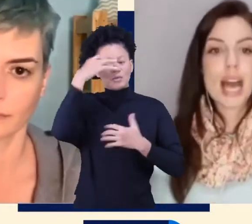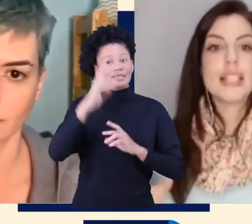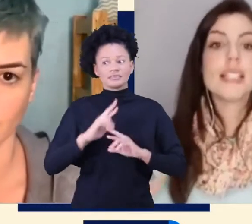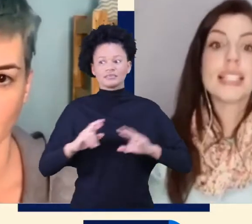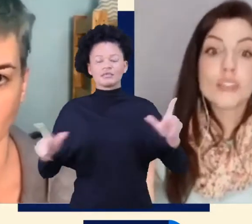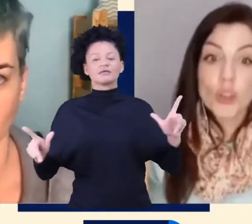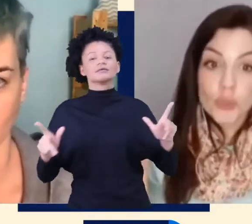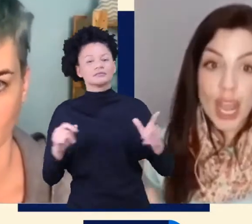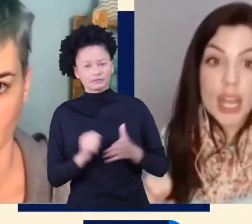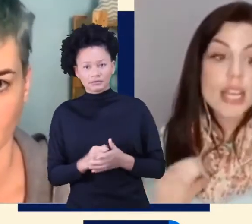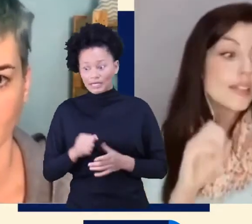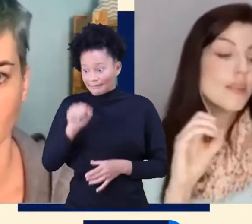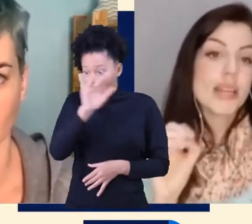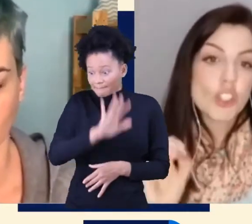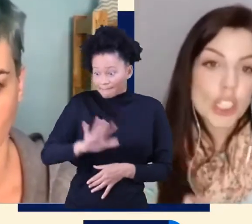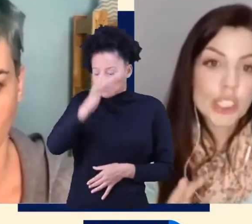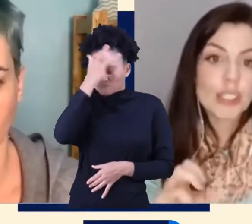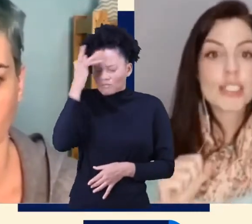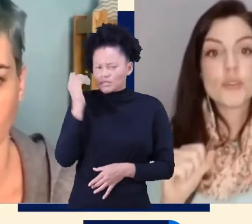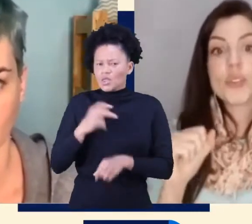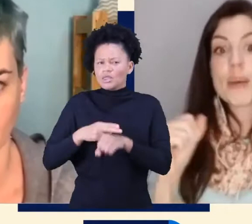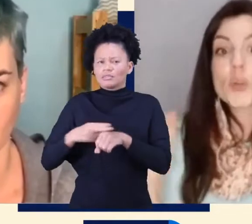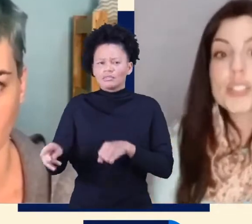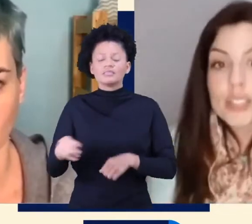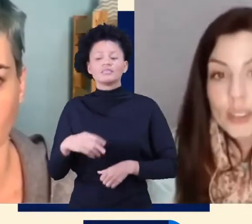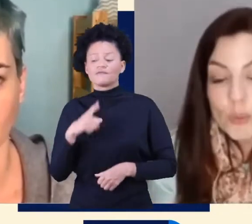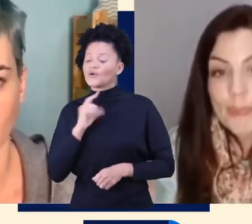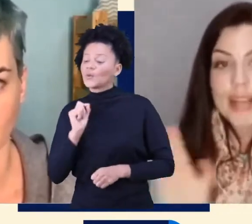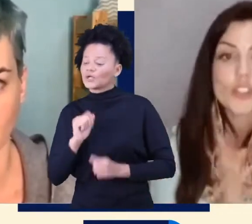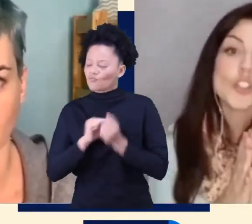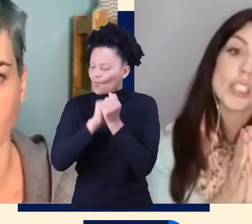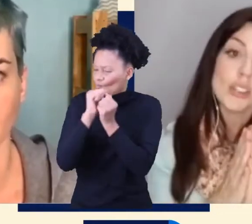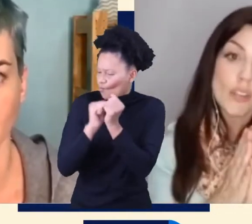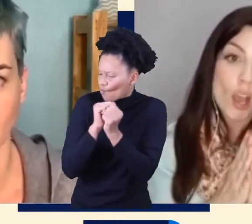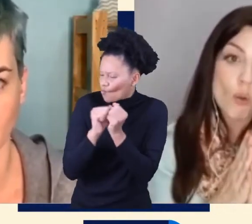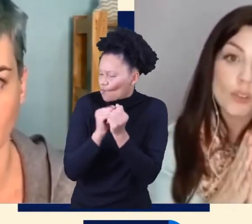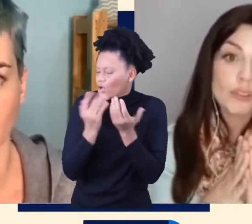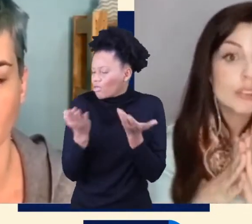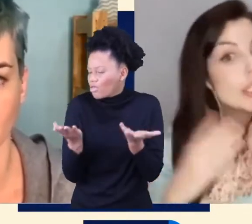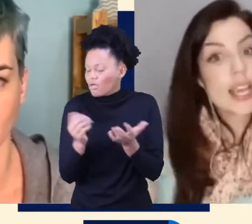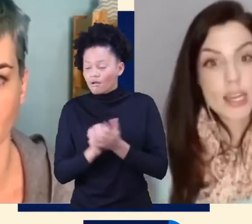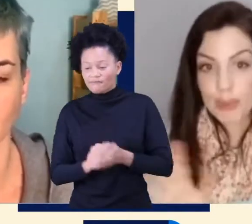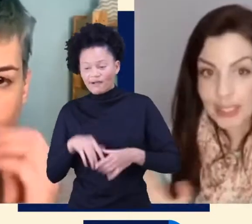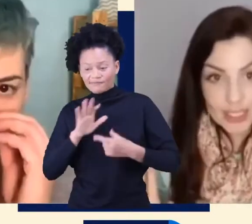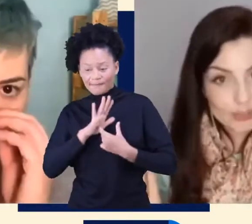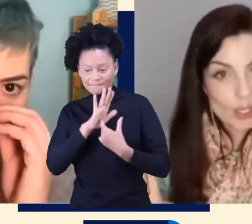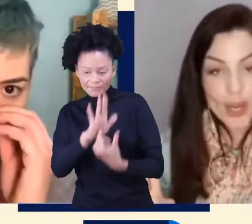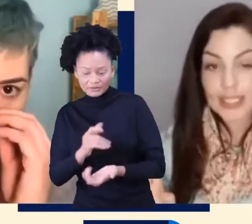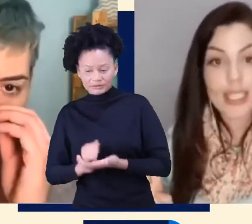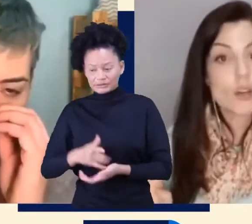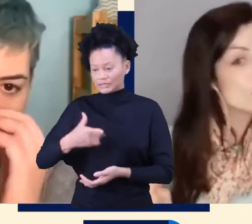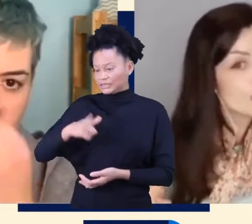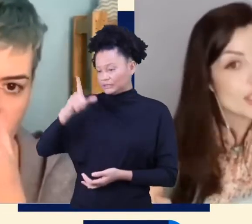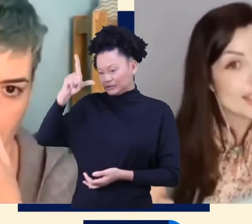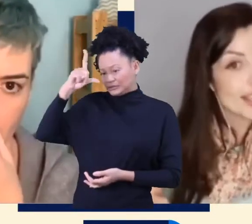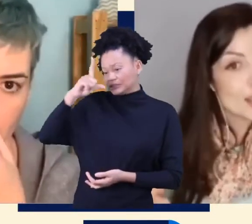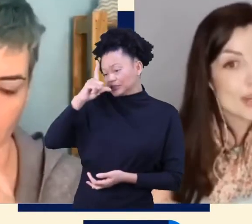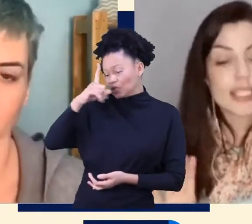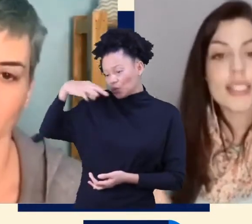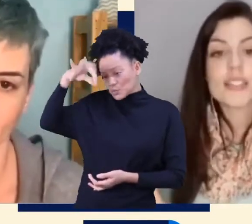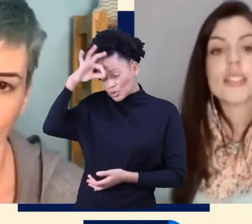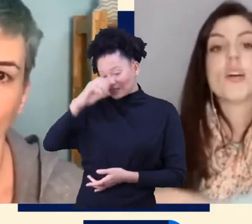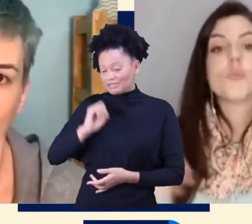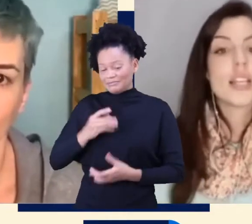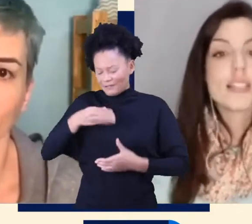pessoas peladas, elas vão estar se beijando, elas vão estar mostrando uma parte genital, que era para estar dentro da cueca e da calcinha, né?